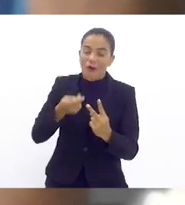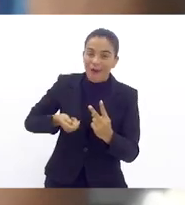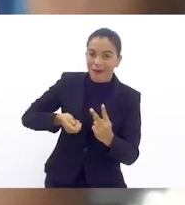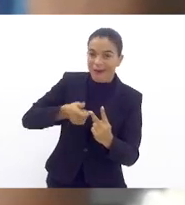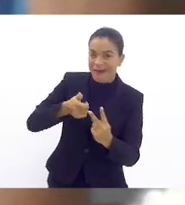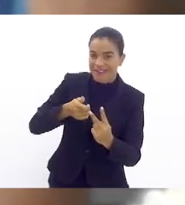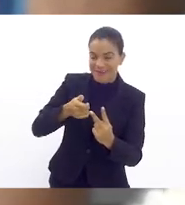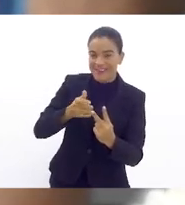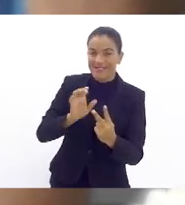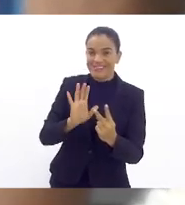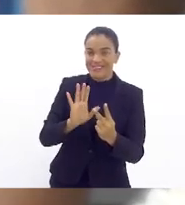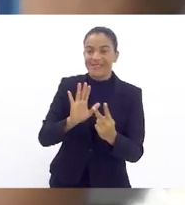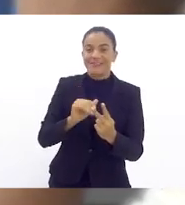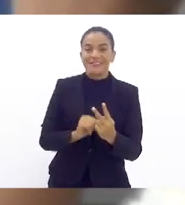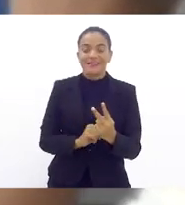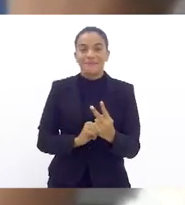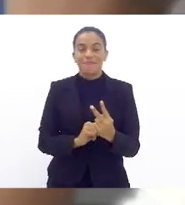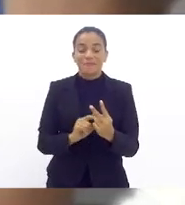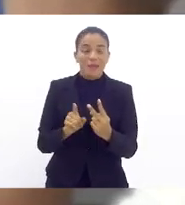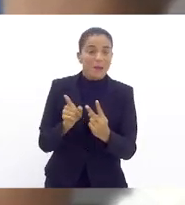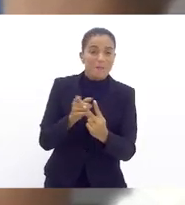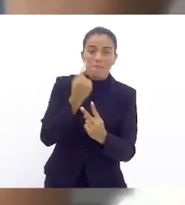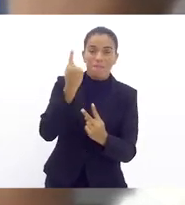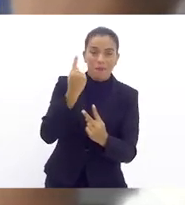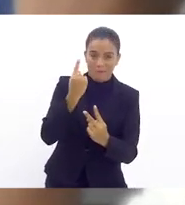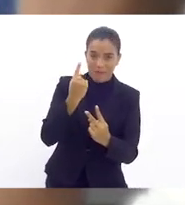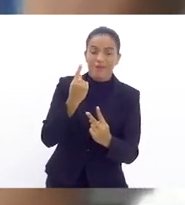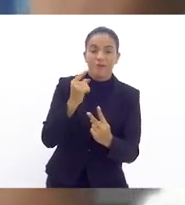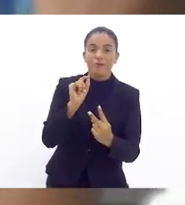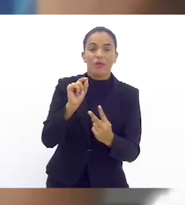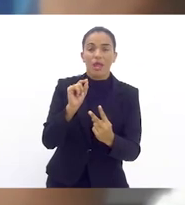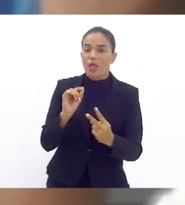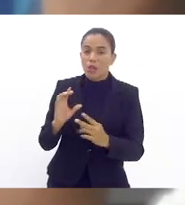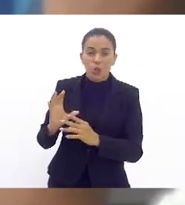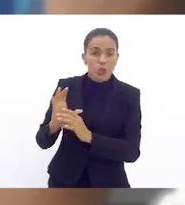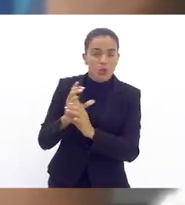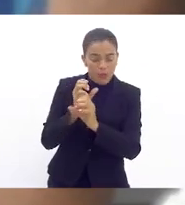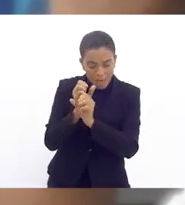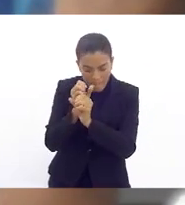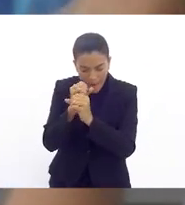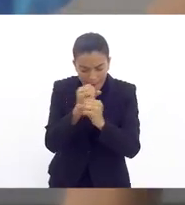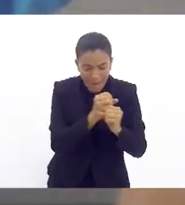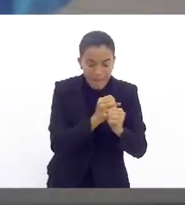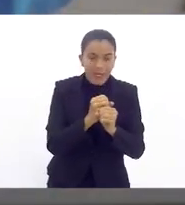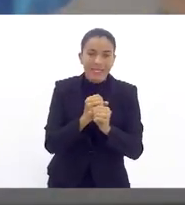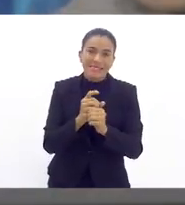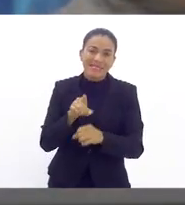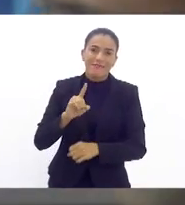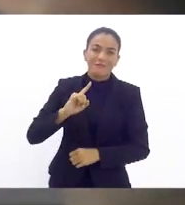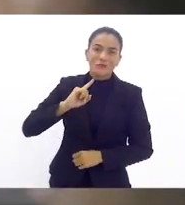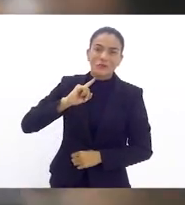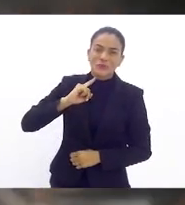adiantar para que todos possam entender. O primeiro é que quase todas as amostras estavam contaminadas por algum tipo